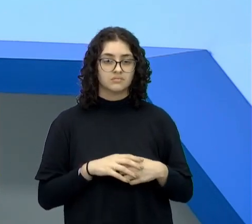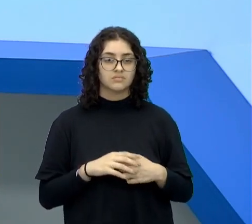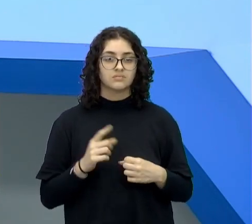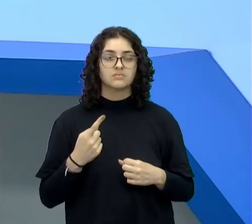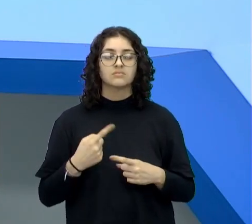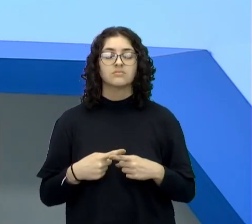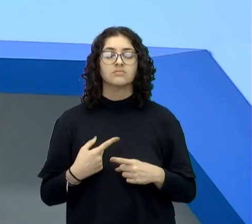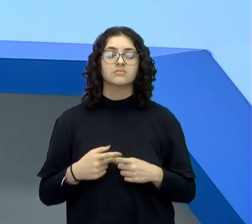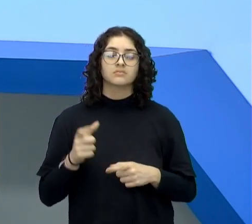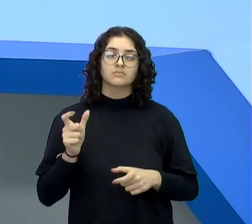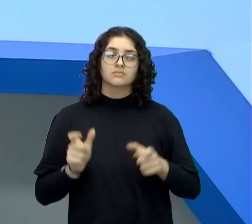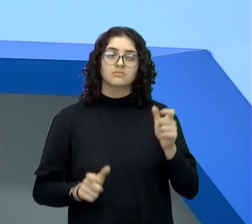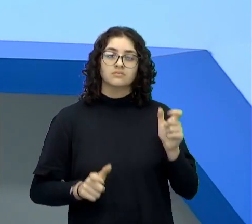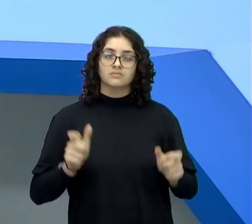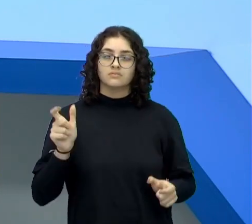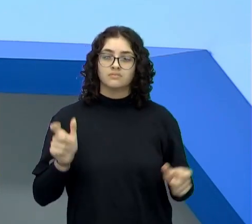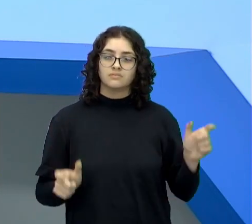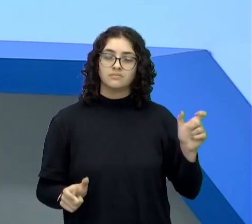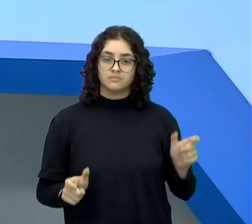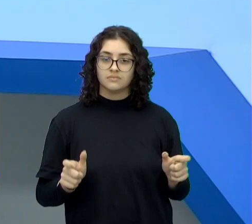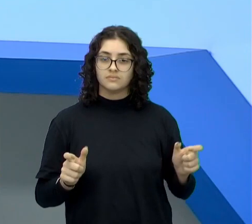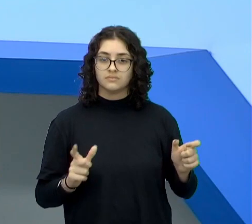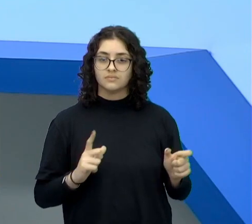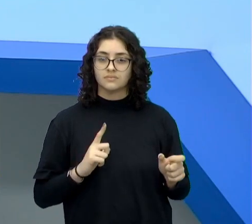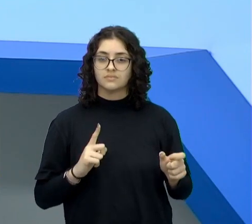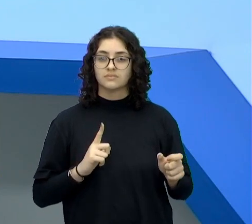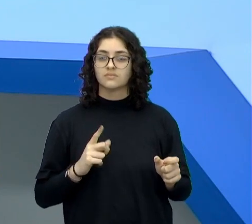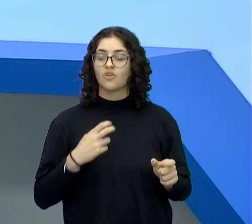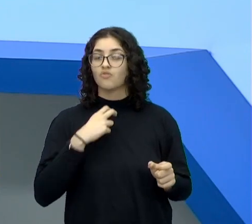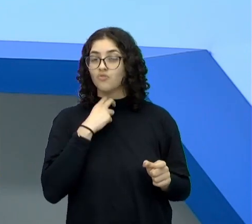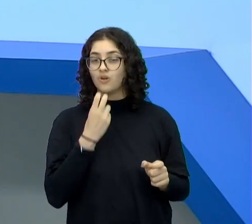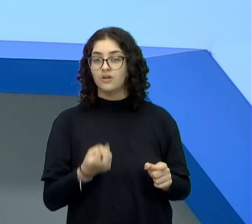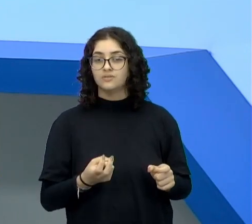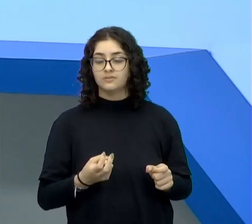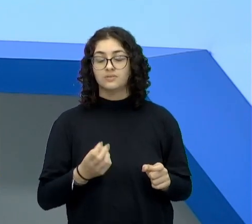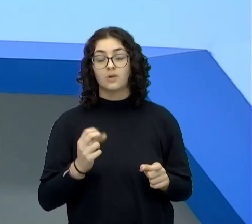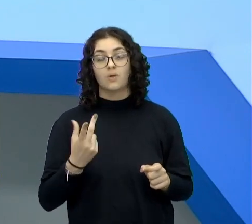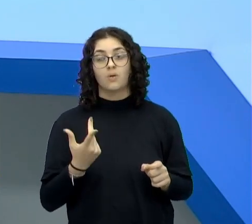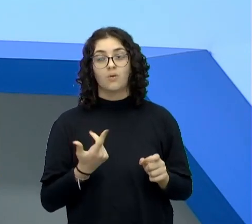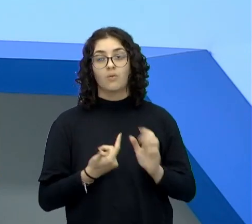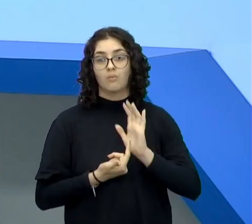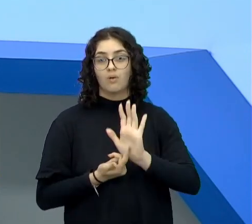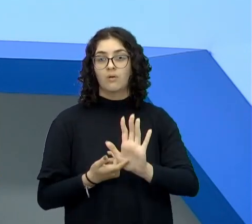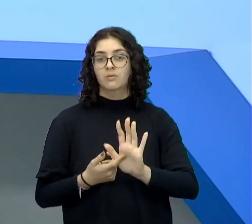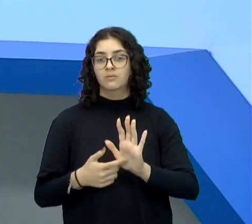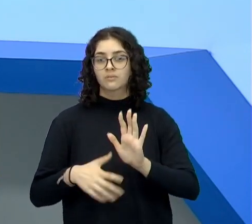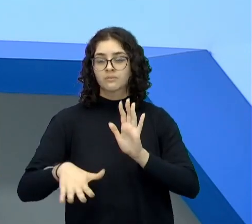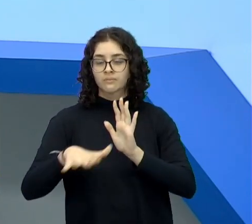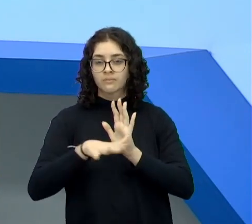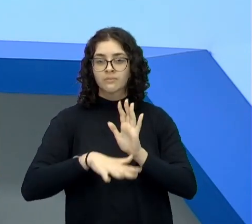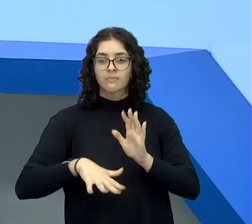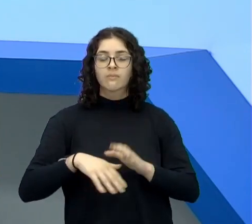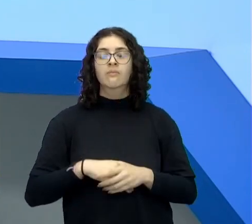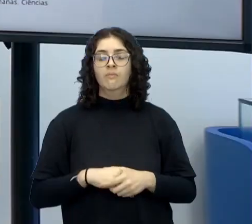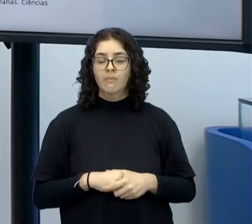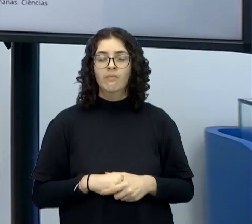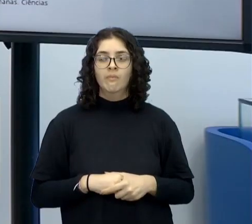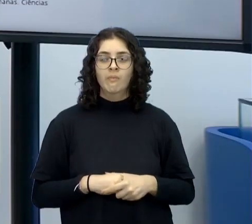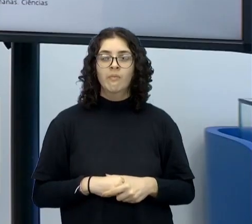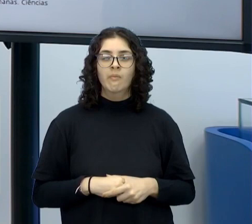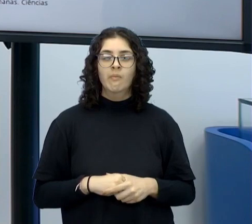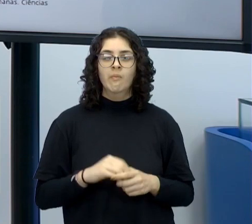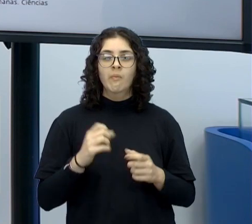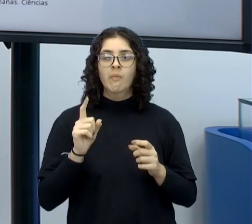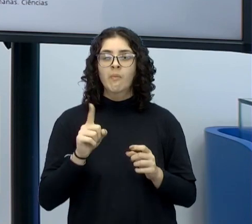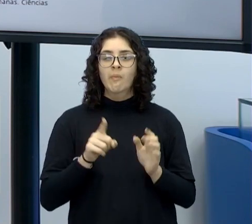Por que essas pessoas elas não estão tendo aí voz ou não estão aparecendo nesses setores? Exato, olha, até